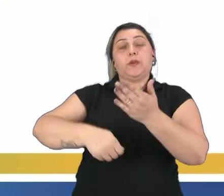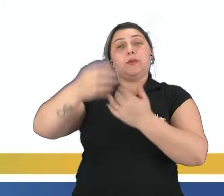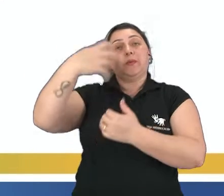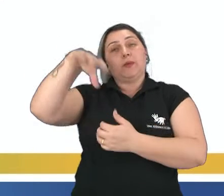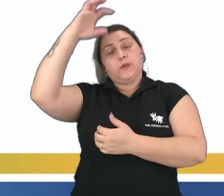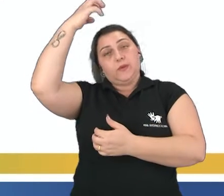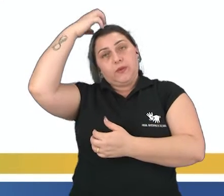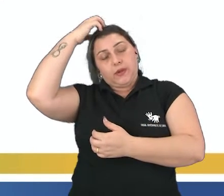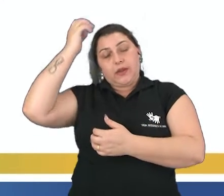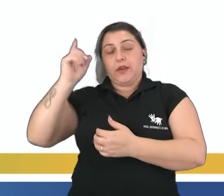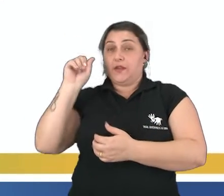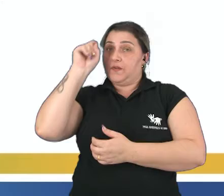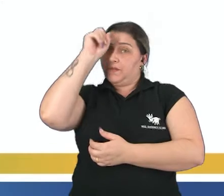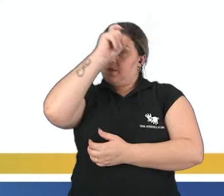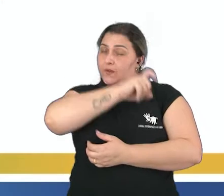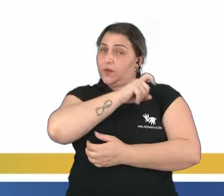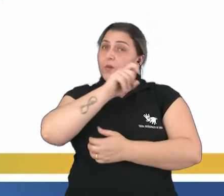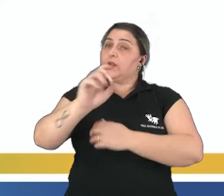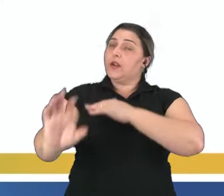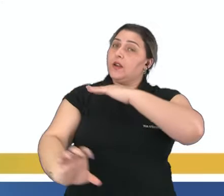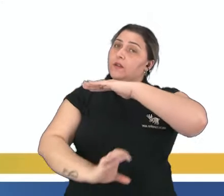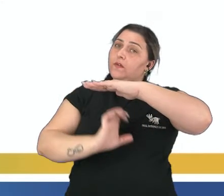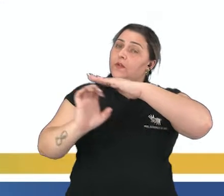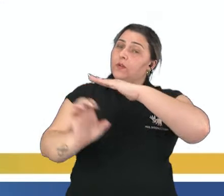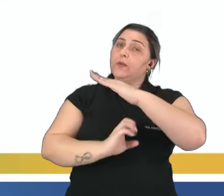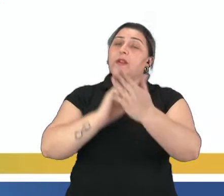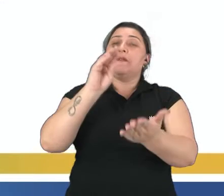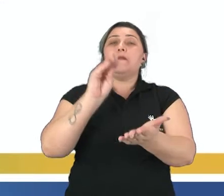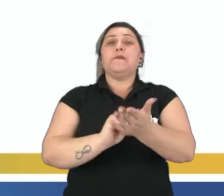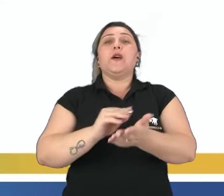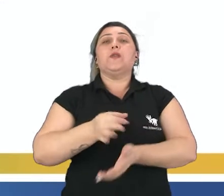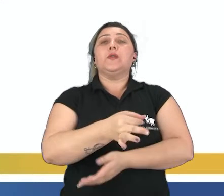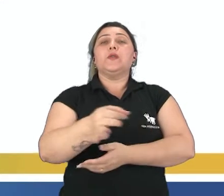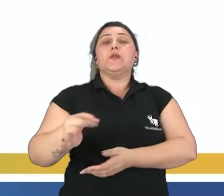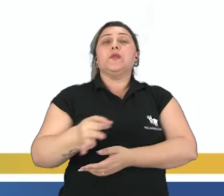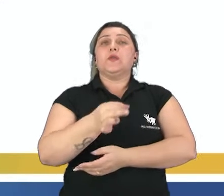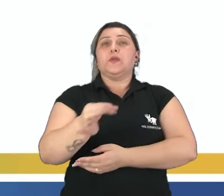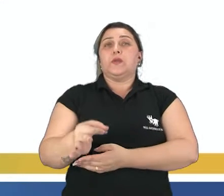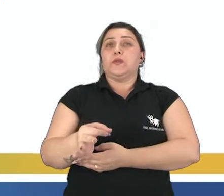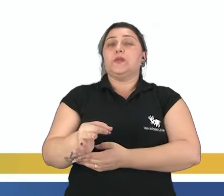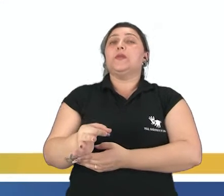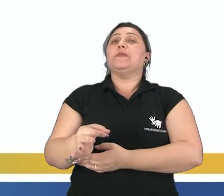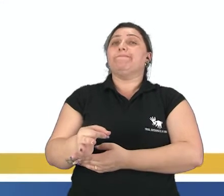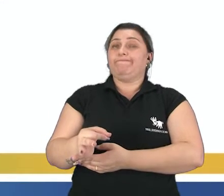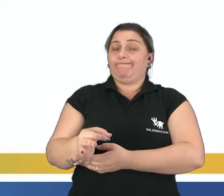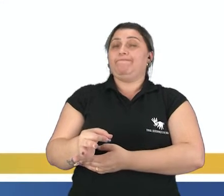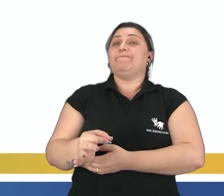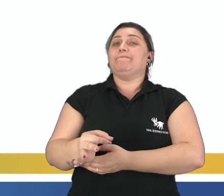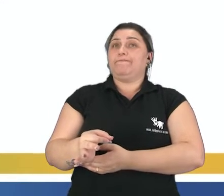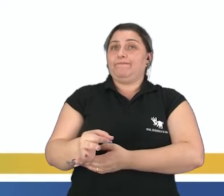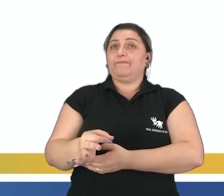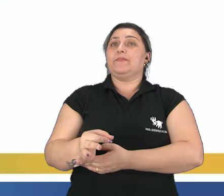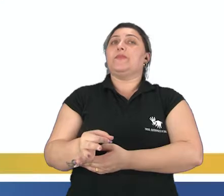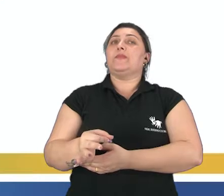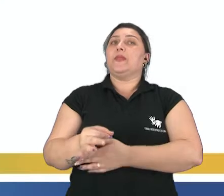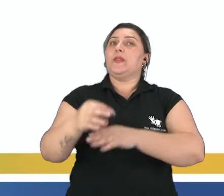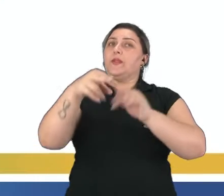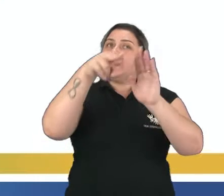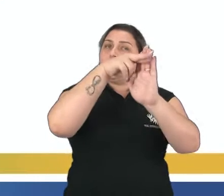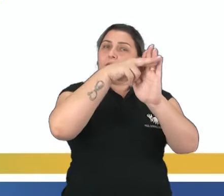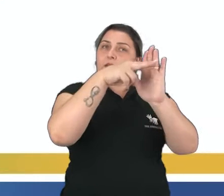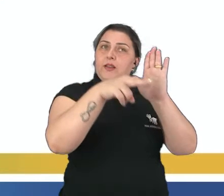e dificultava a atividade comercial pela ausência de moeda comum e de pesos e medidas